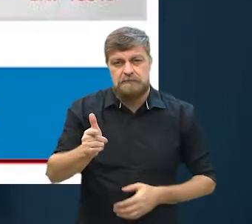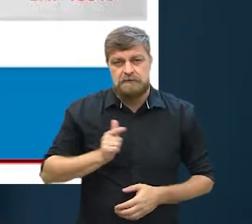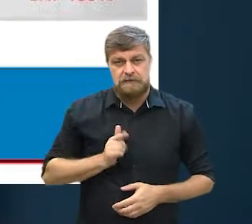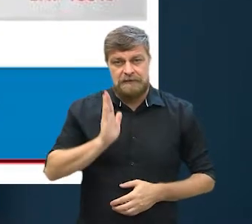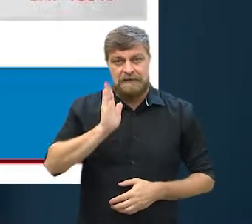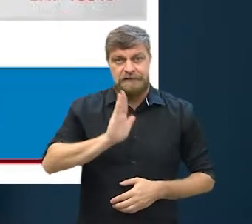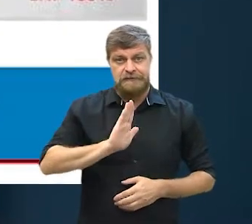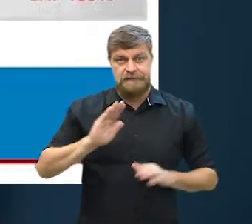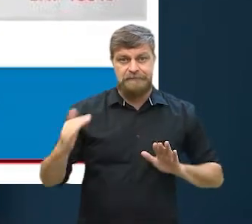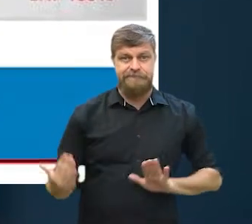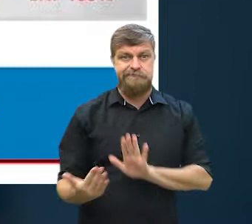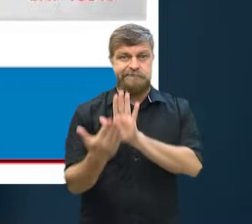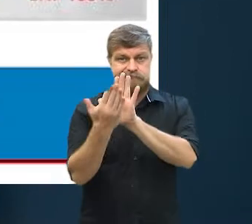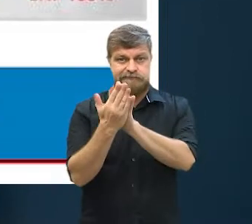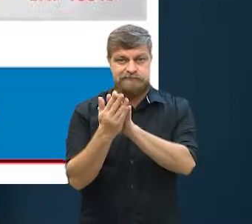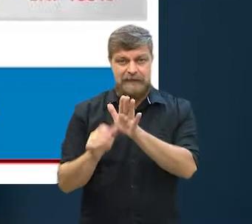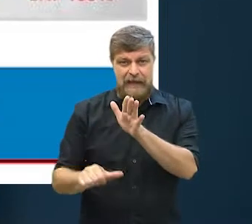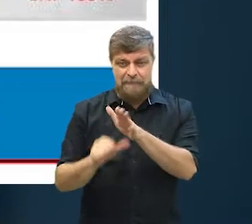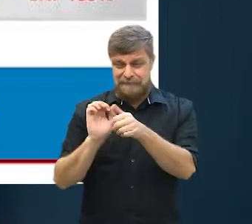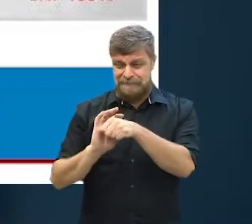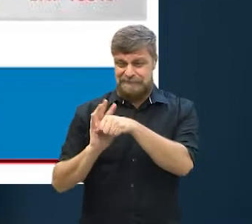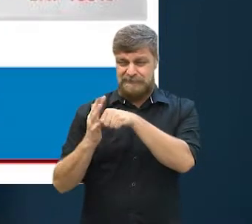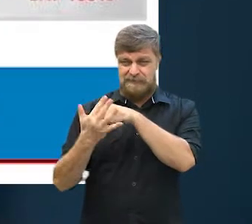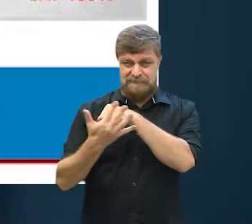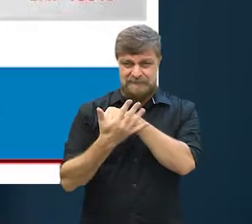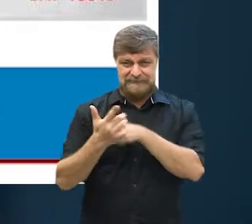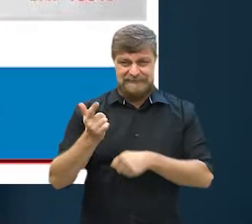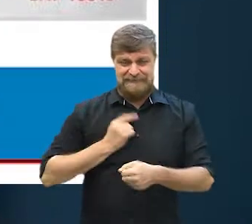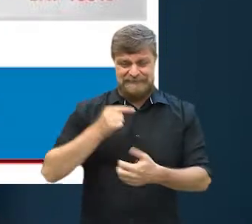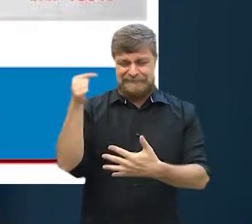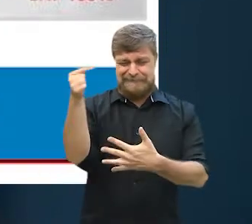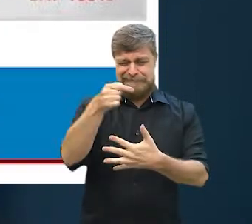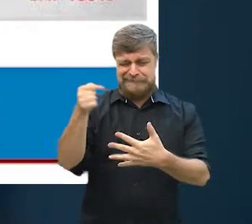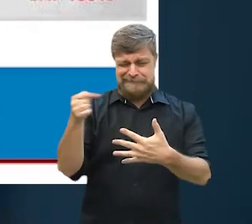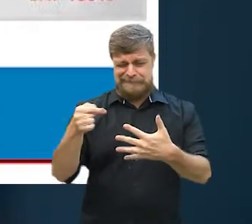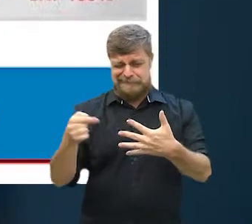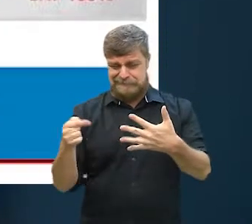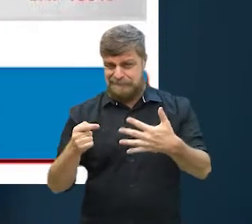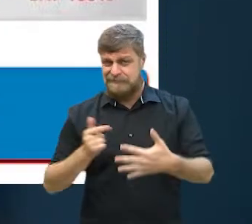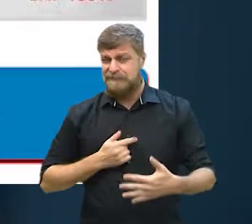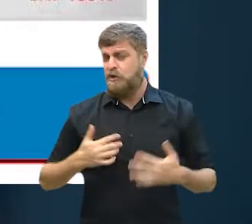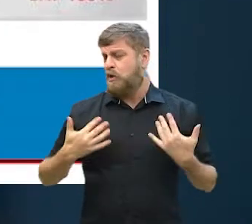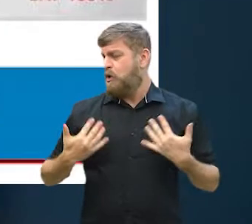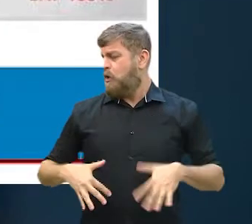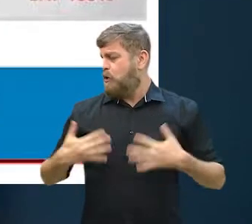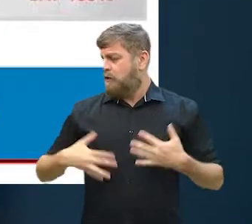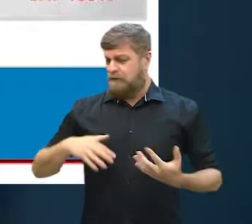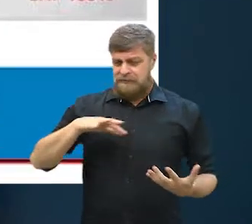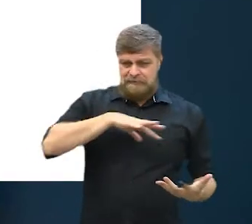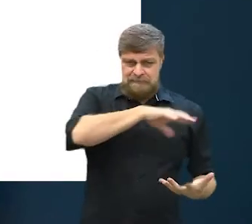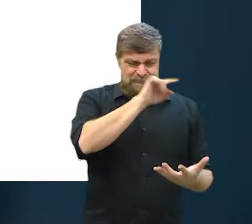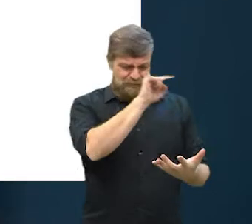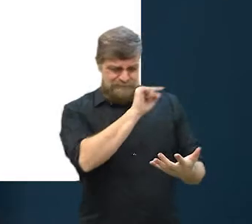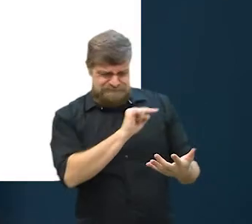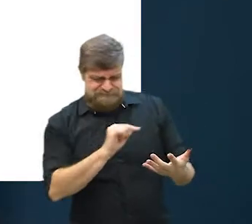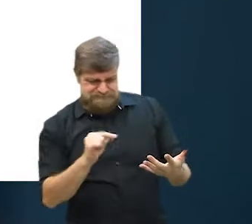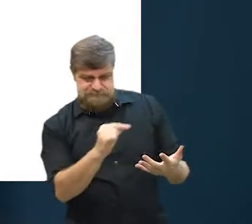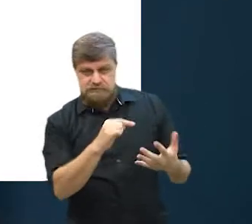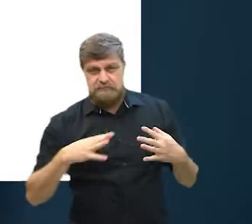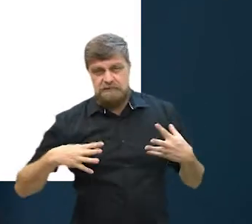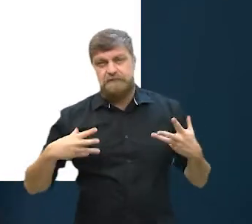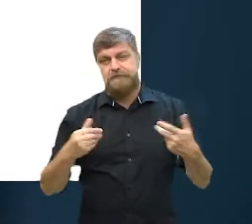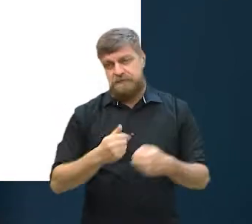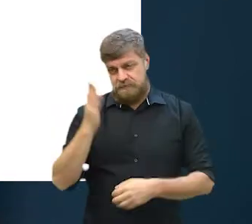concebida e já enfrentamos essa primeira onda, né, essa diversidade de tamanha proporção mundial, enfim, que